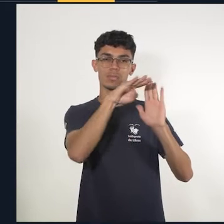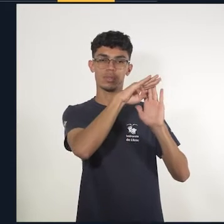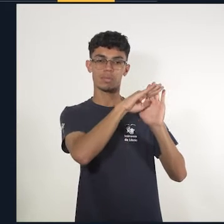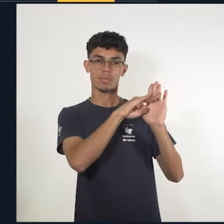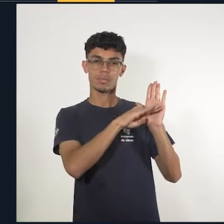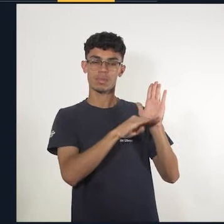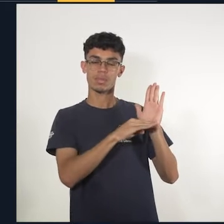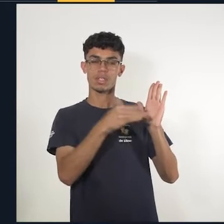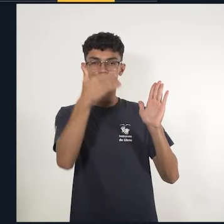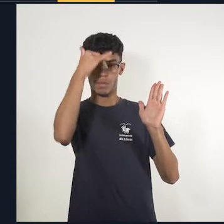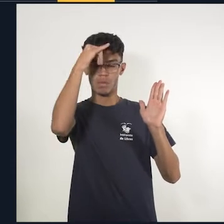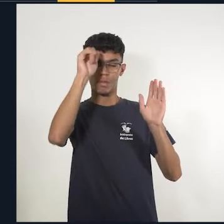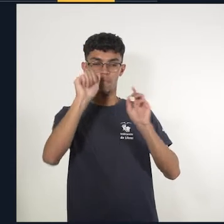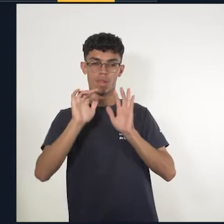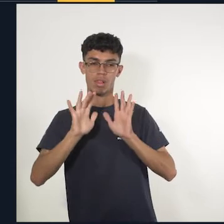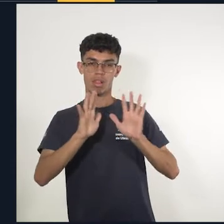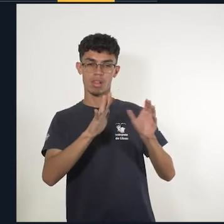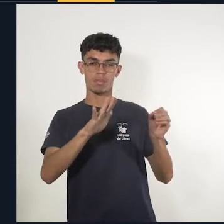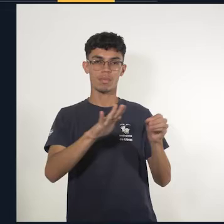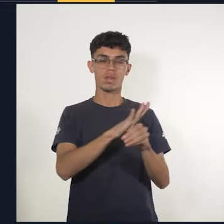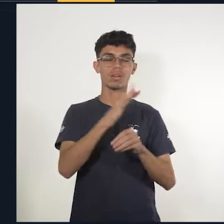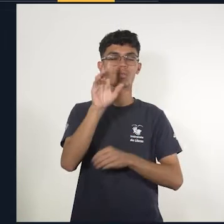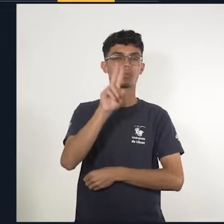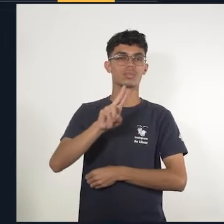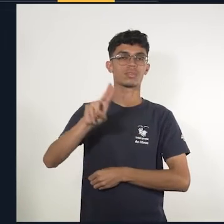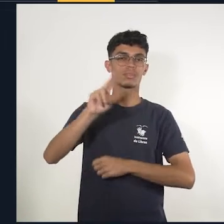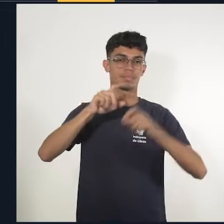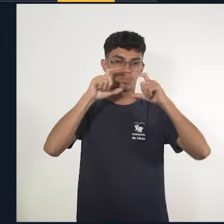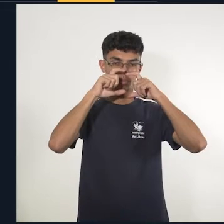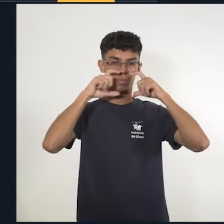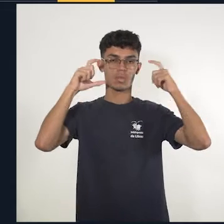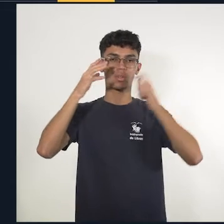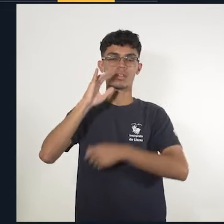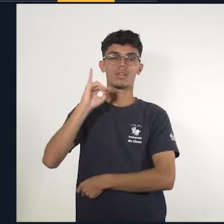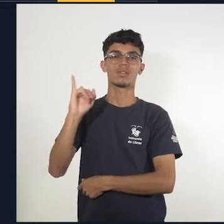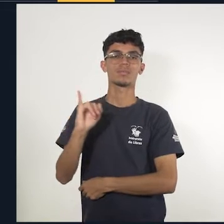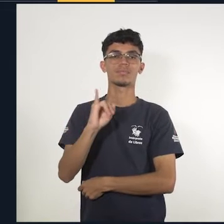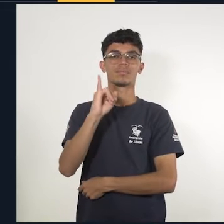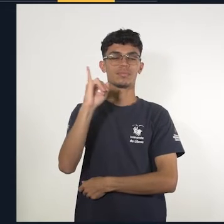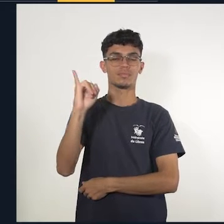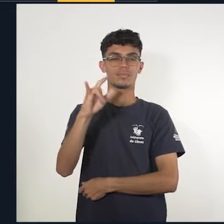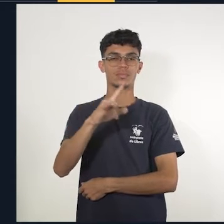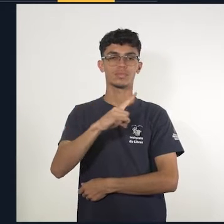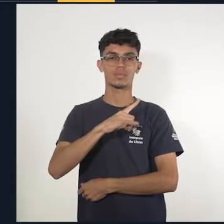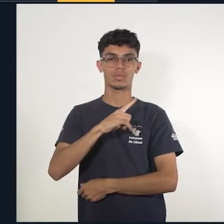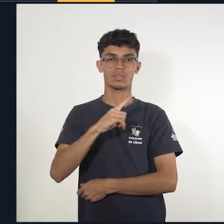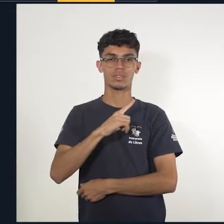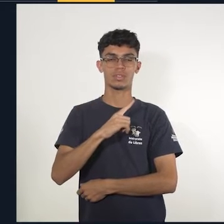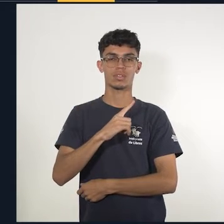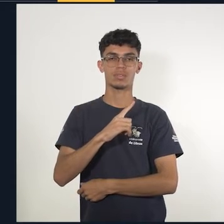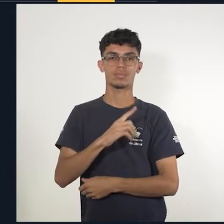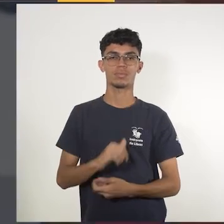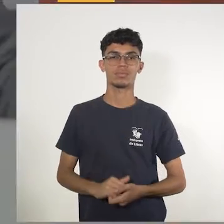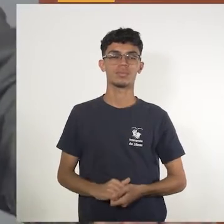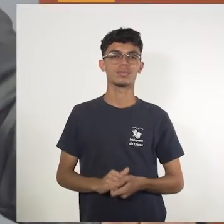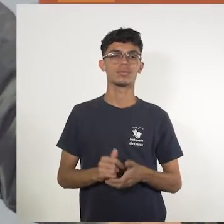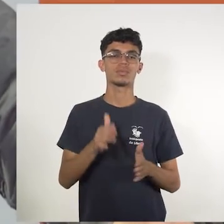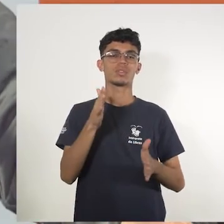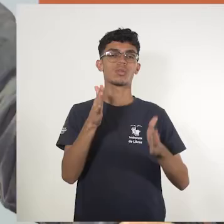não aglomeração, de uso da máscara, são fundamentais serem mantidas neste momento.